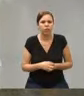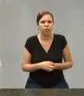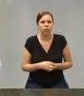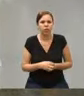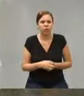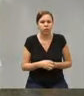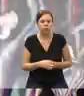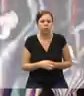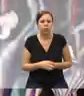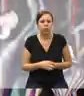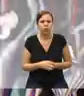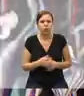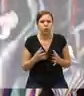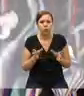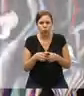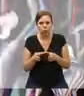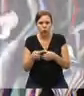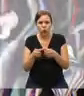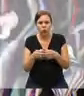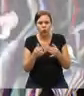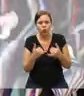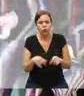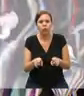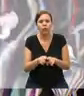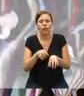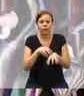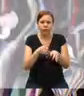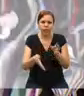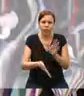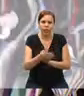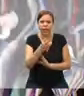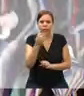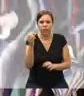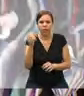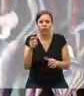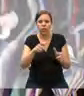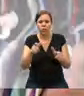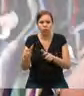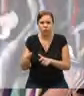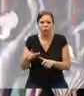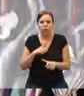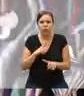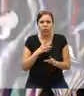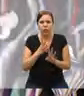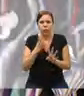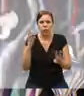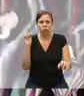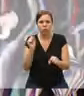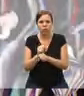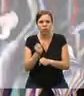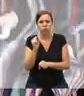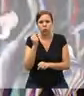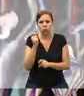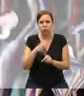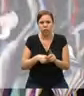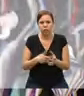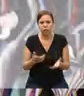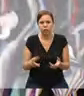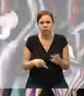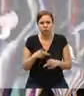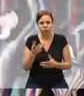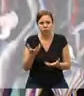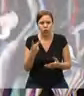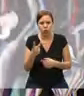elas têm em média 30 lugares, né? E elas estão aí com uma fila de espera de 6 a 8 meses. Então,